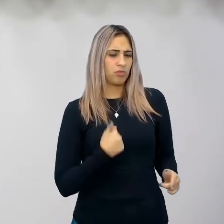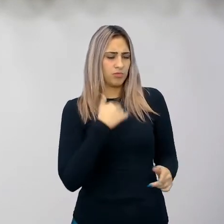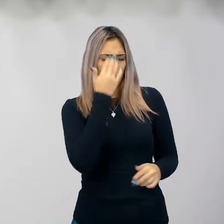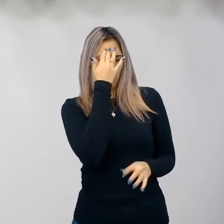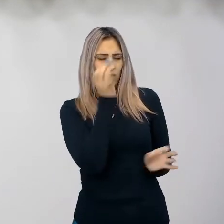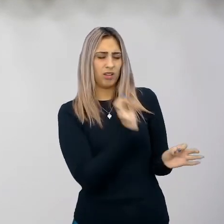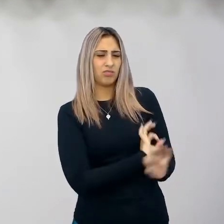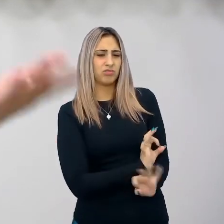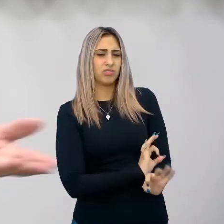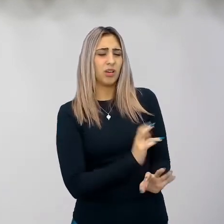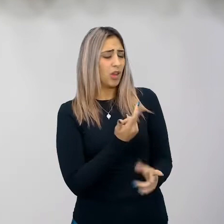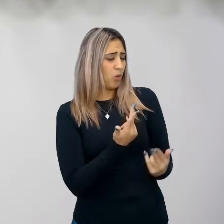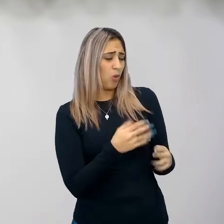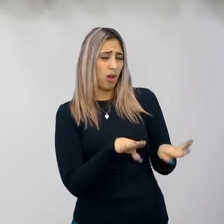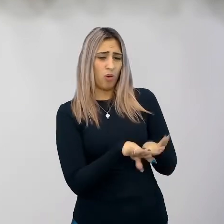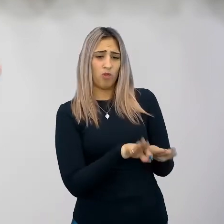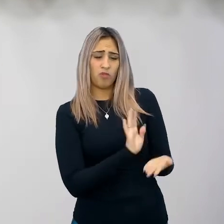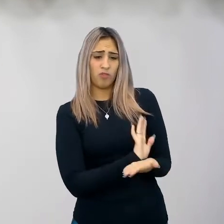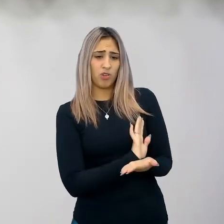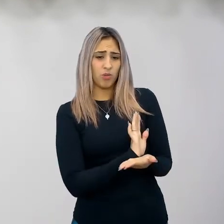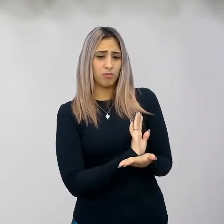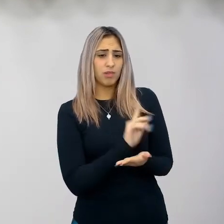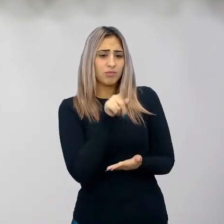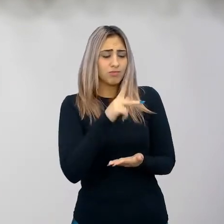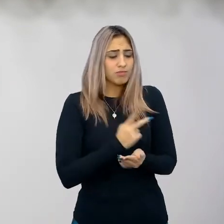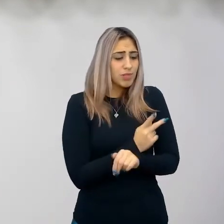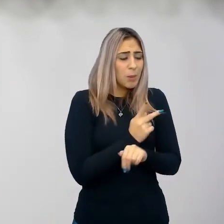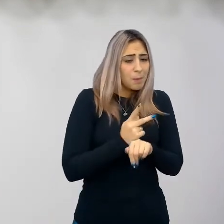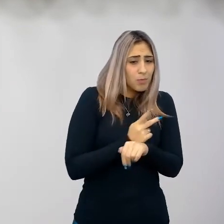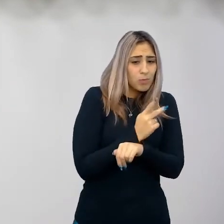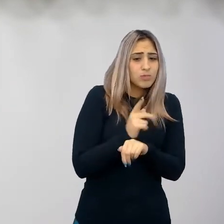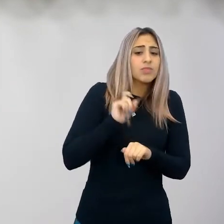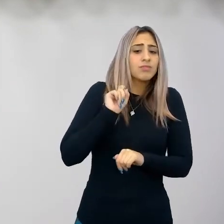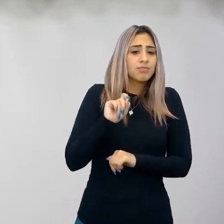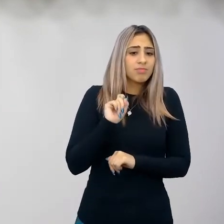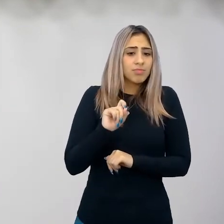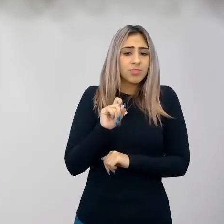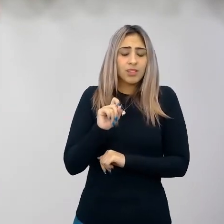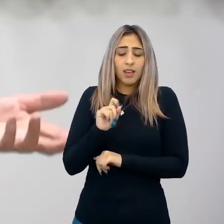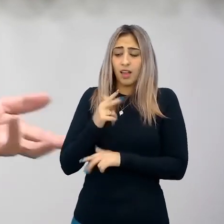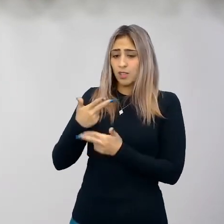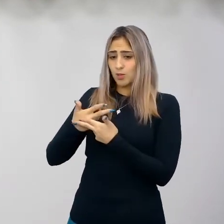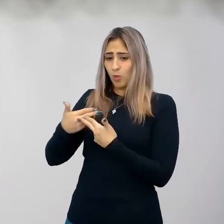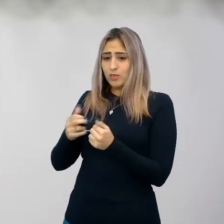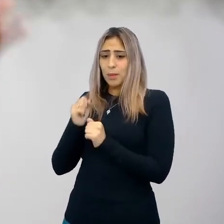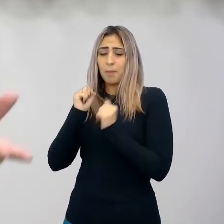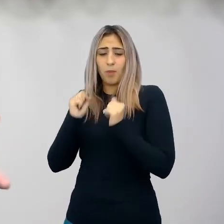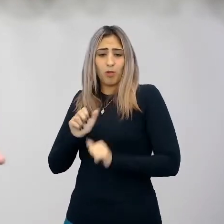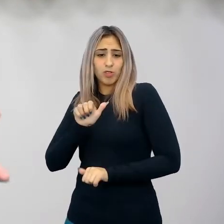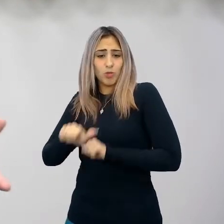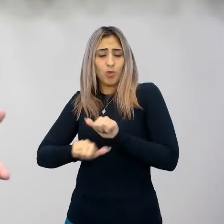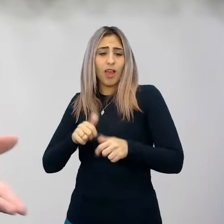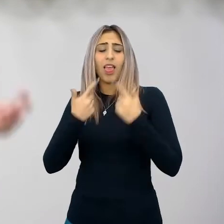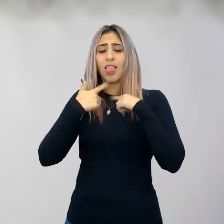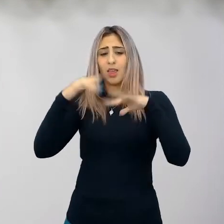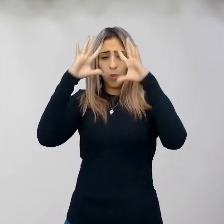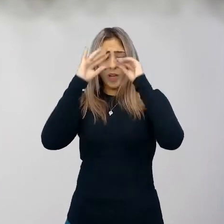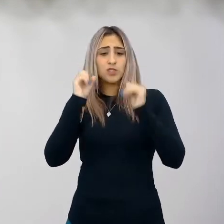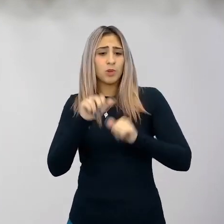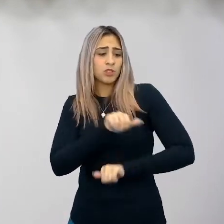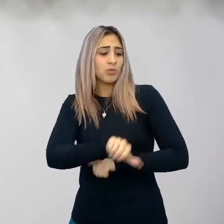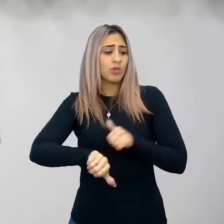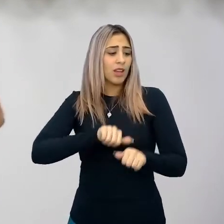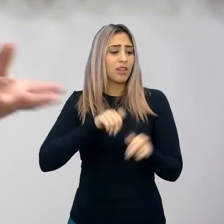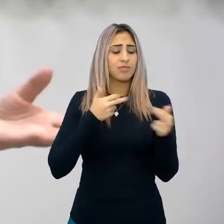você passa um filme, mas não contextualiza, não busca ver a linguagem, é a mesma coisa, né? O veículo pode mudar, então a linguagem pode mudar, mas